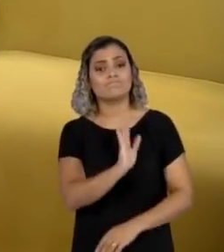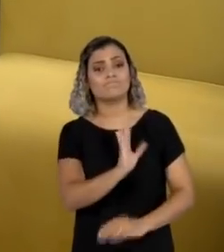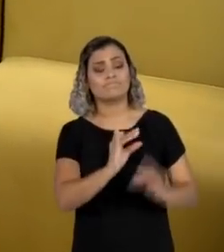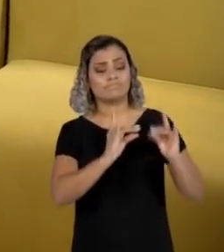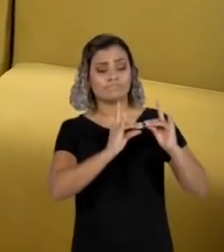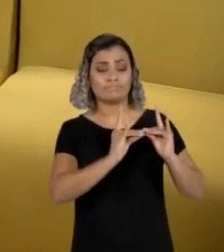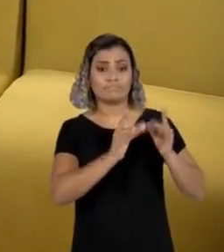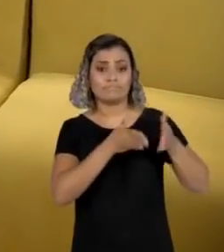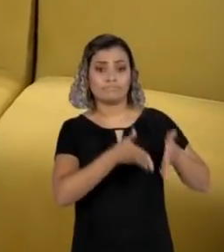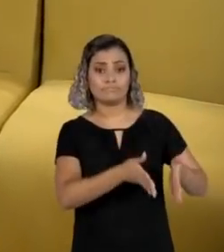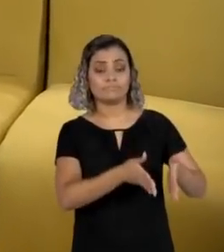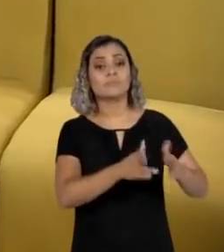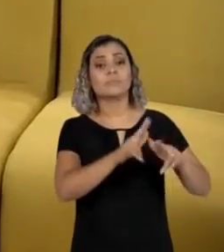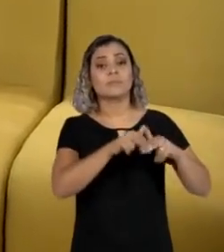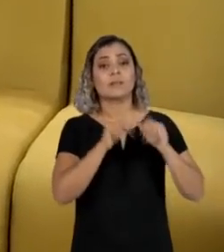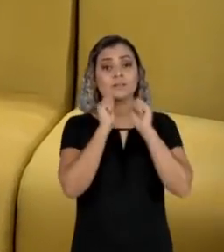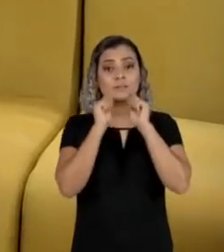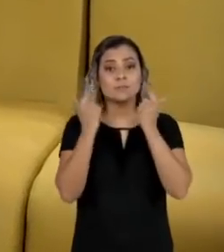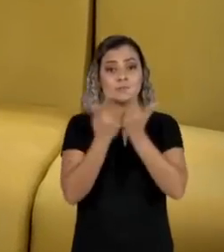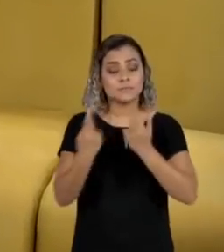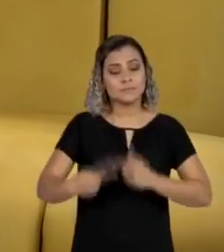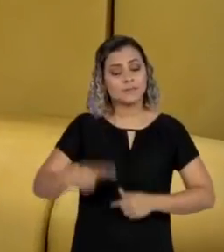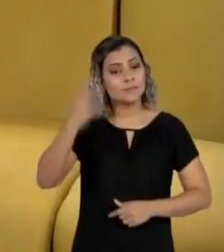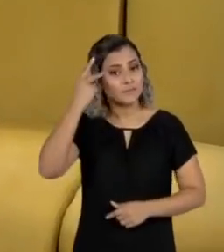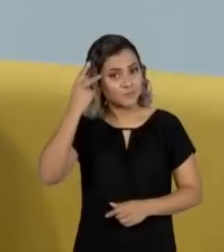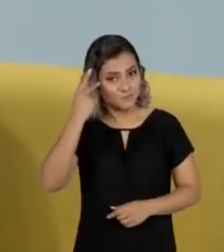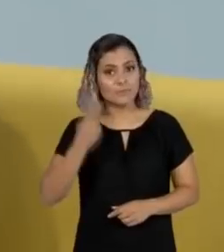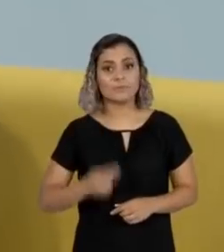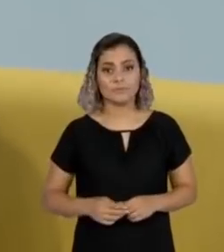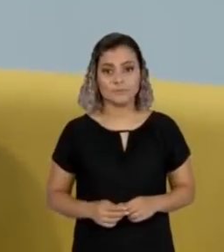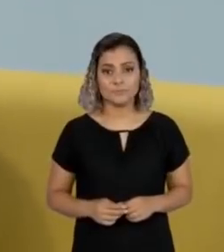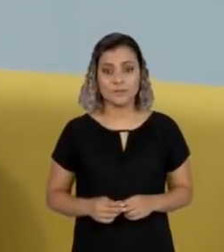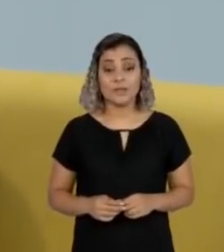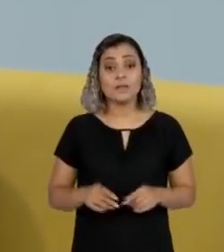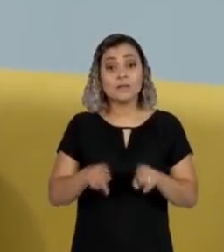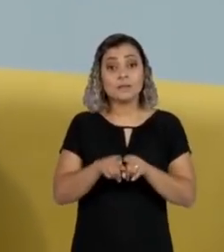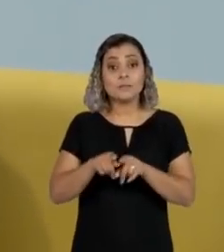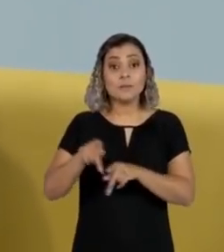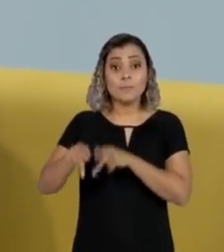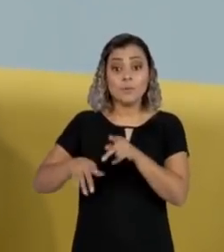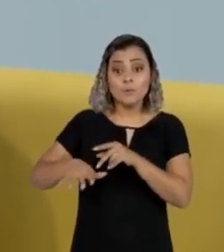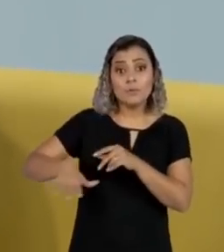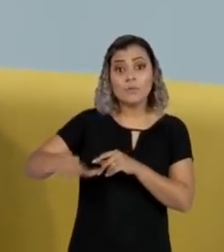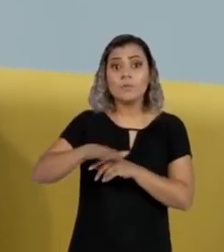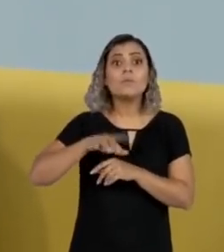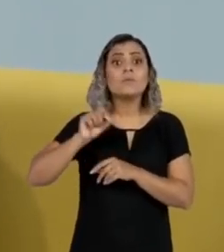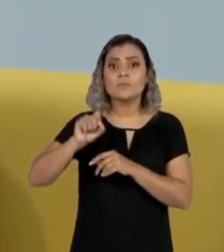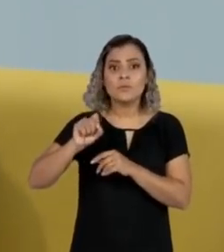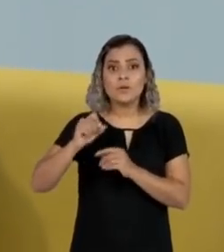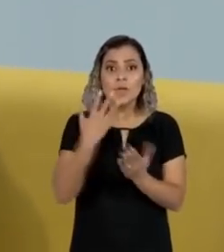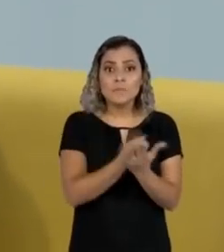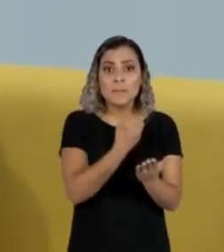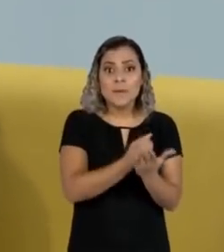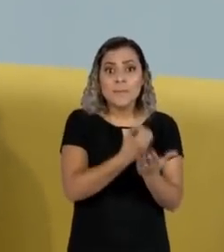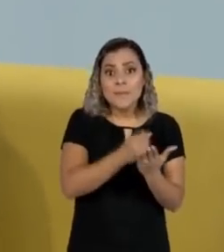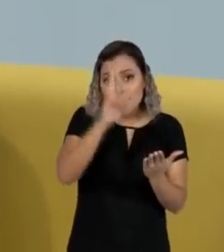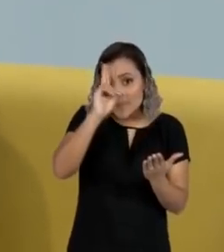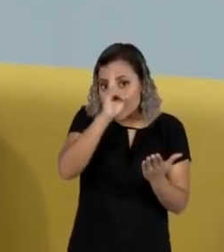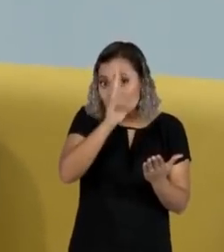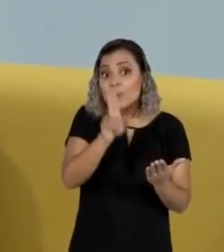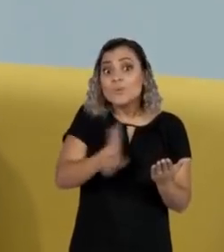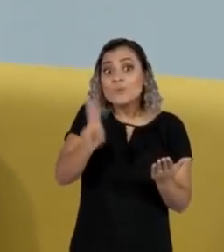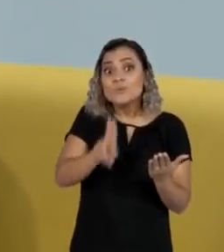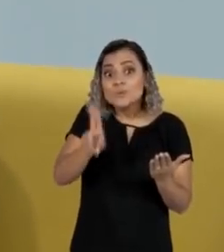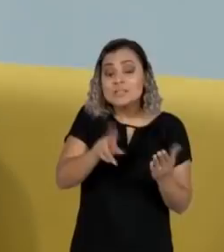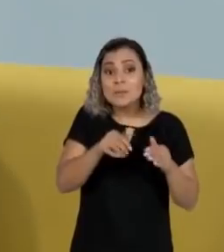que acontece na Assembleia Legislativa de São Paulo. Popularidade dos aplicativos de transporte tem reflexo